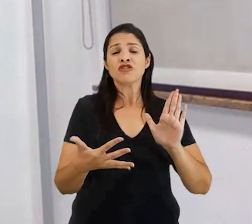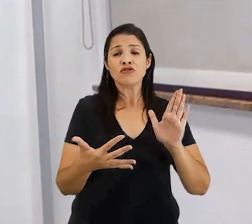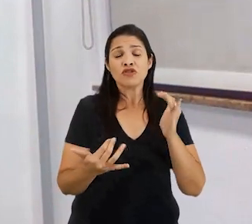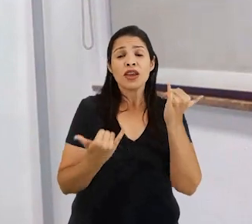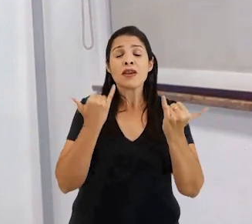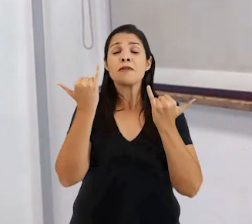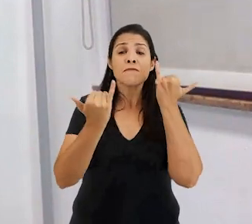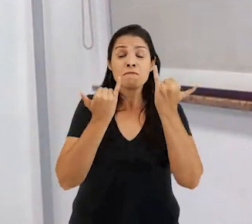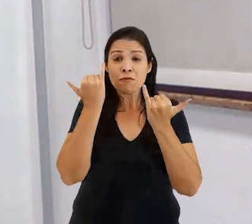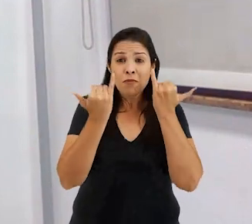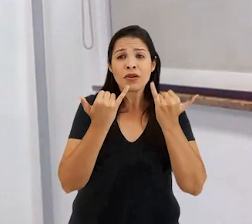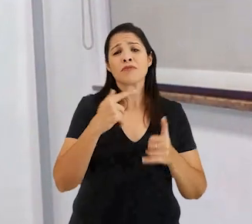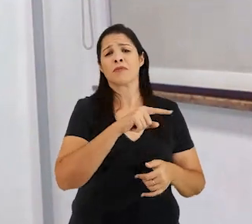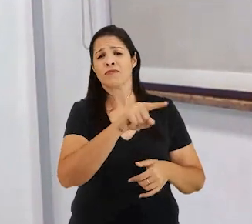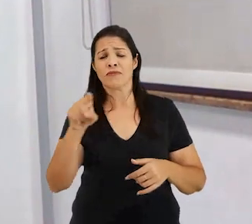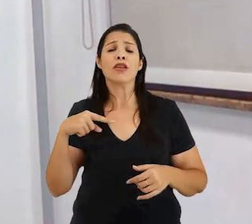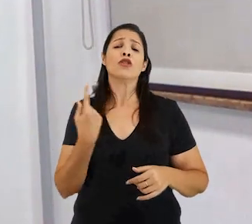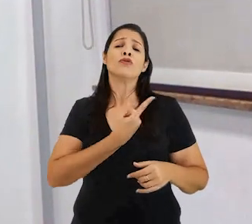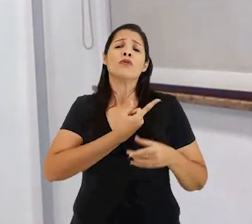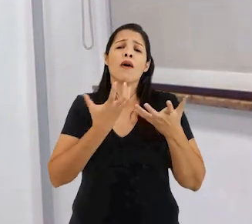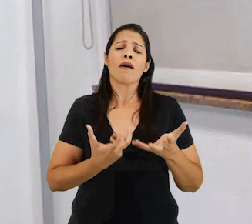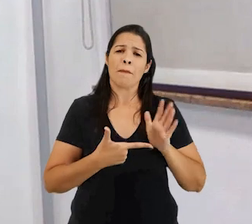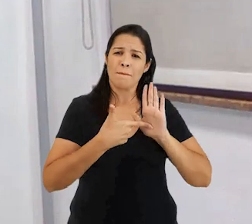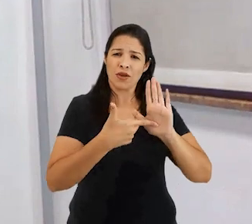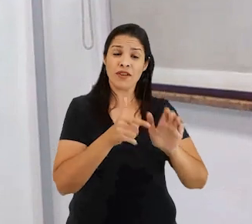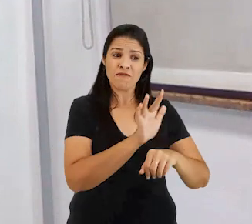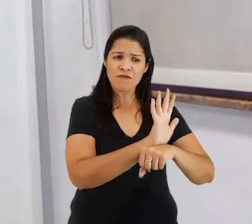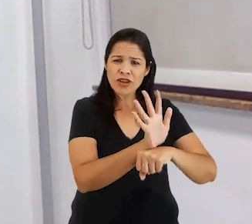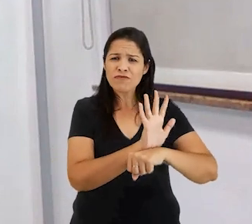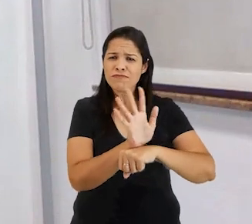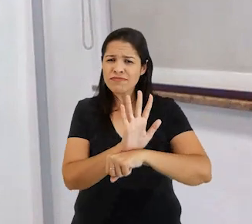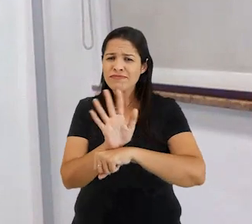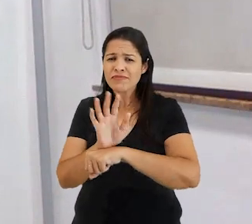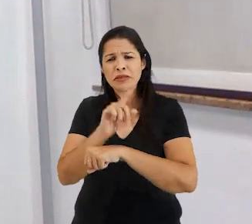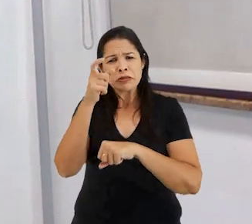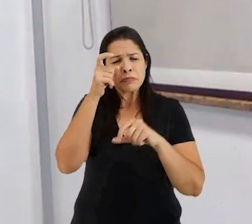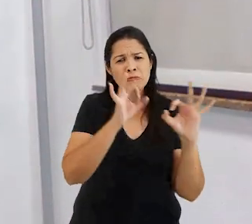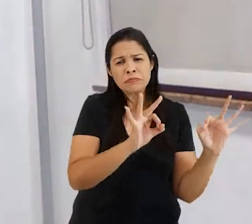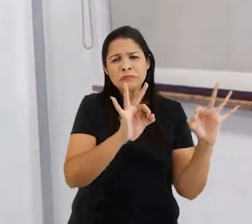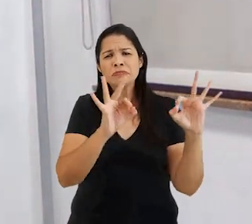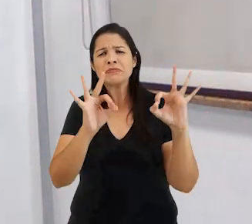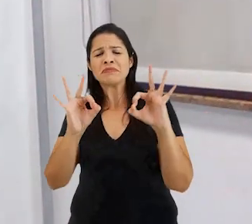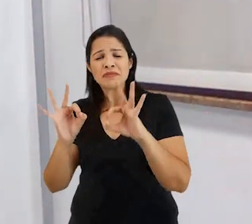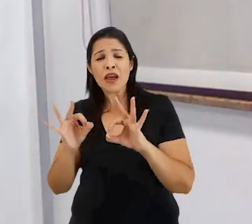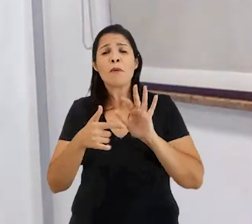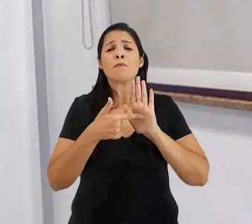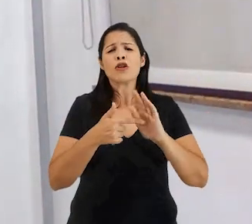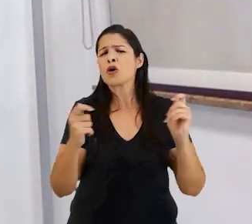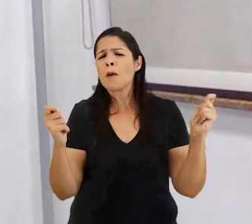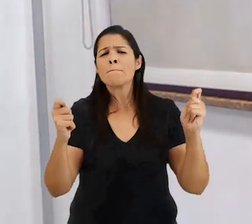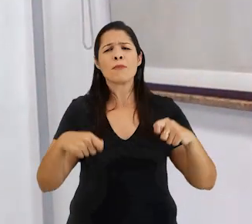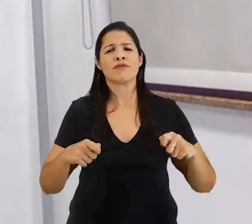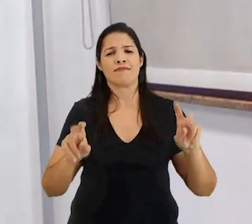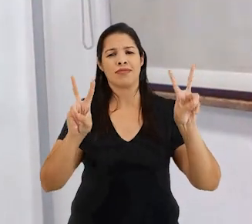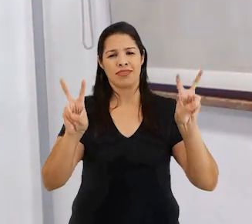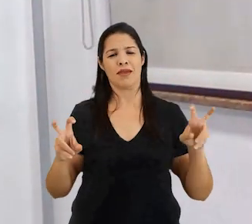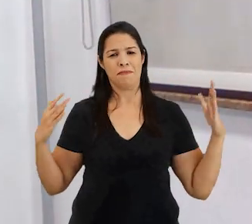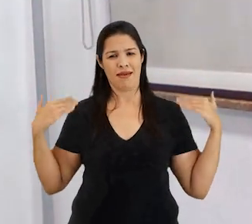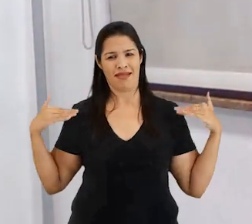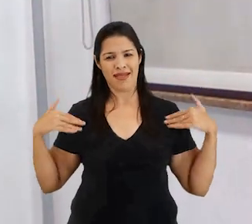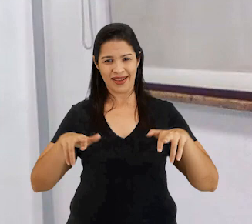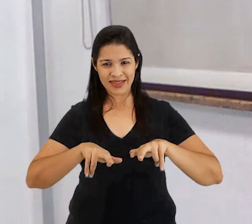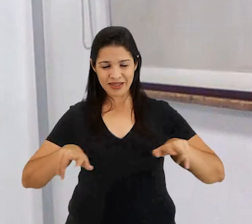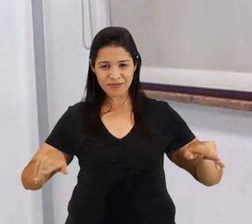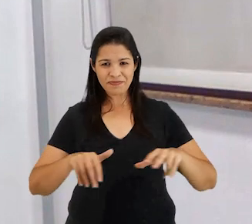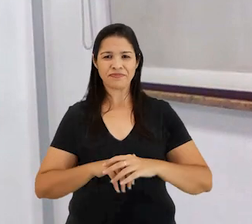cunho reflexivo, apresentamos uma sequência de vídeos que falarão sobre eixos possíveis dentro da temática.